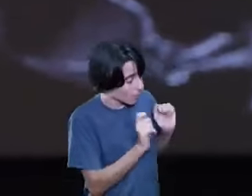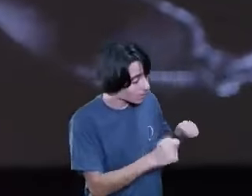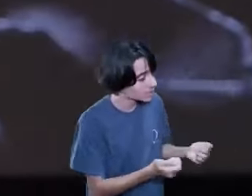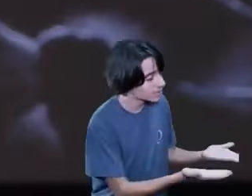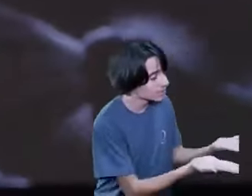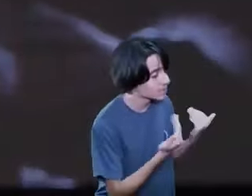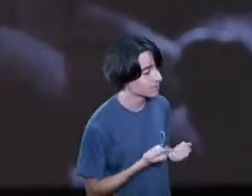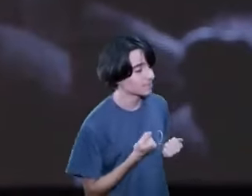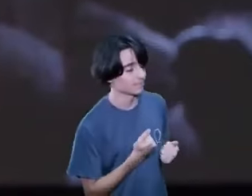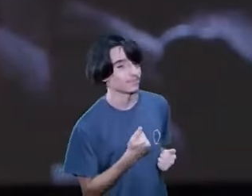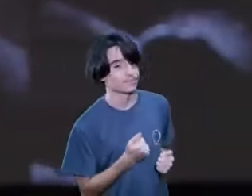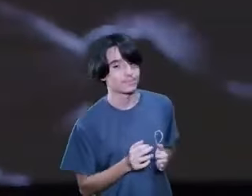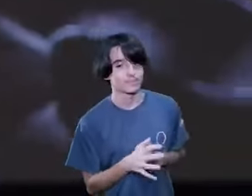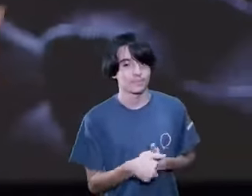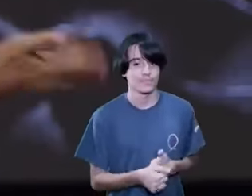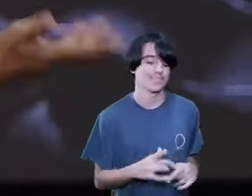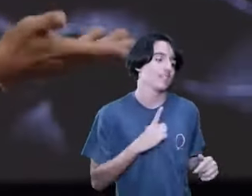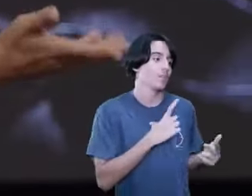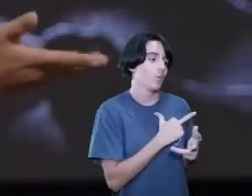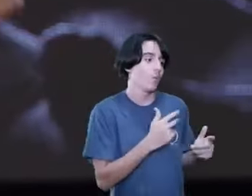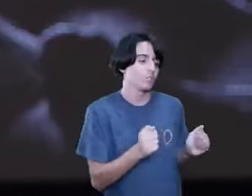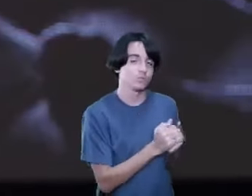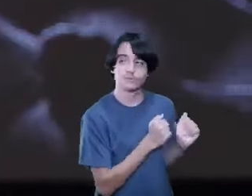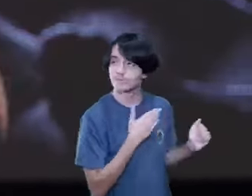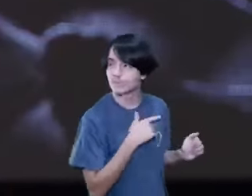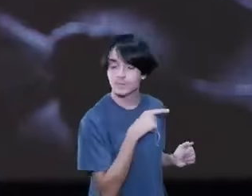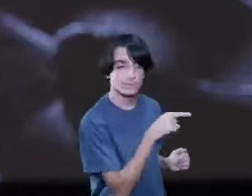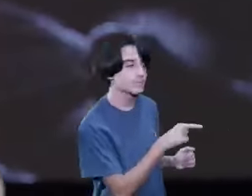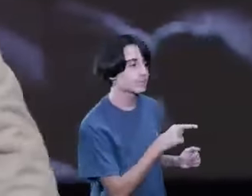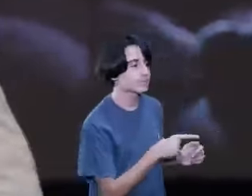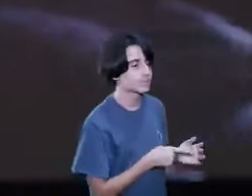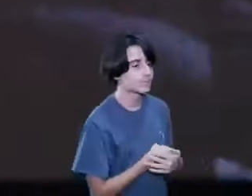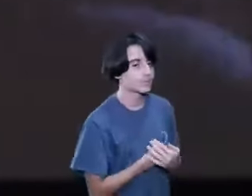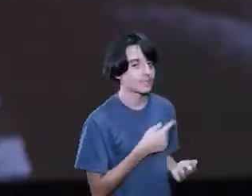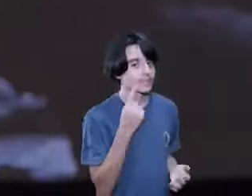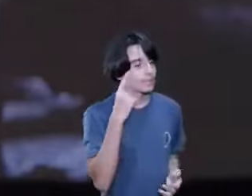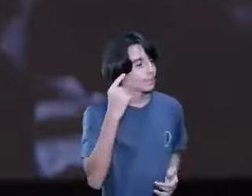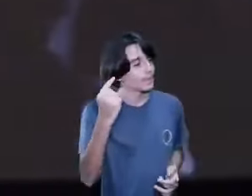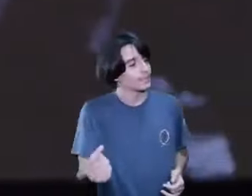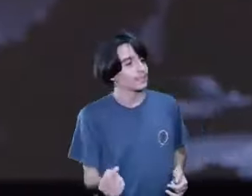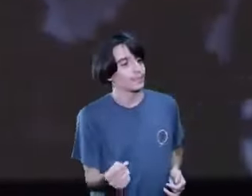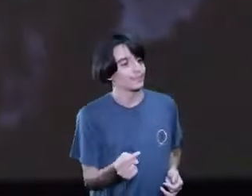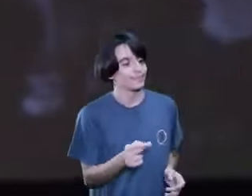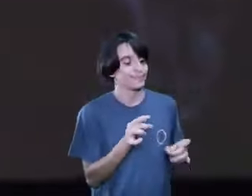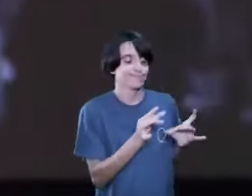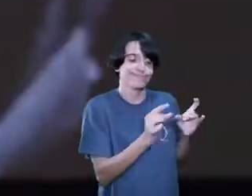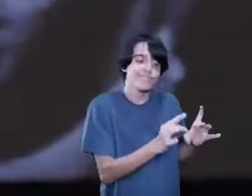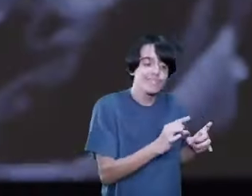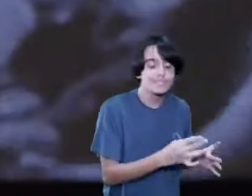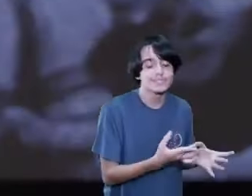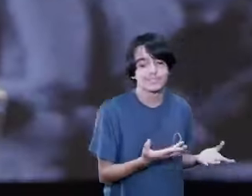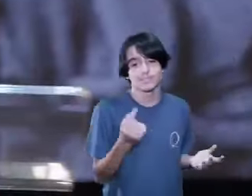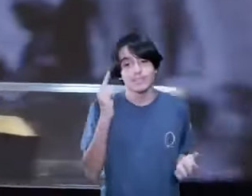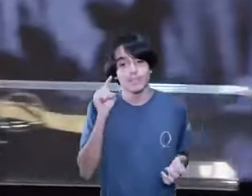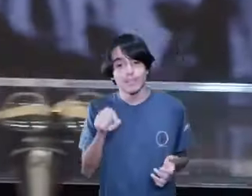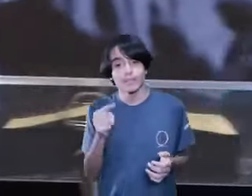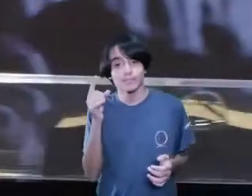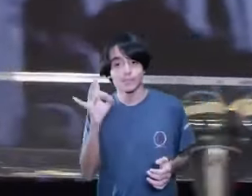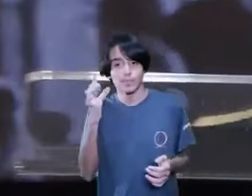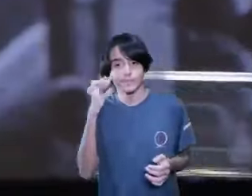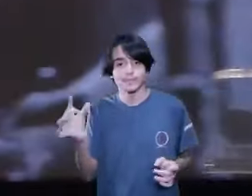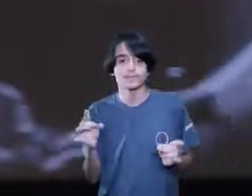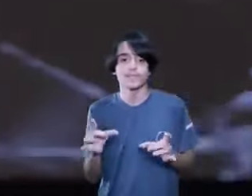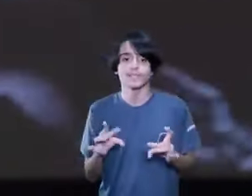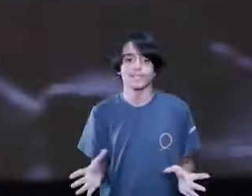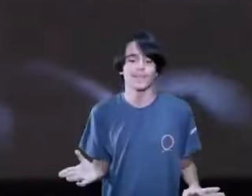você, tem algo junto a mim para você. E ele está pensando no vai e vende, vai e vende, vai e vende, vai e